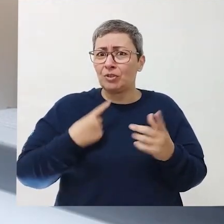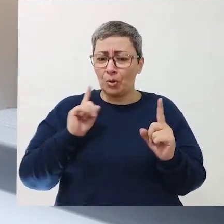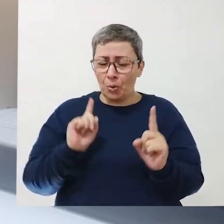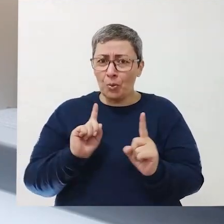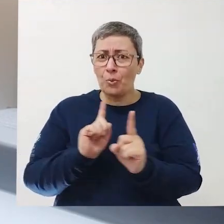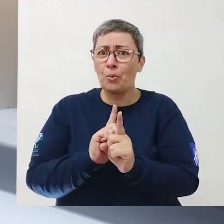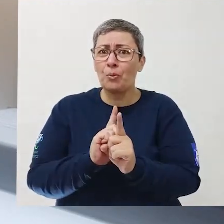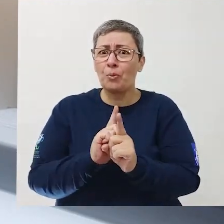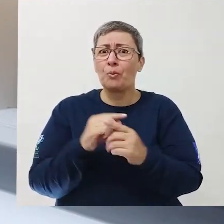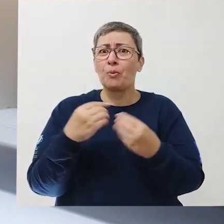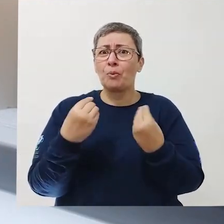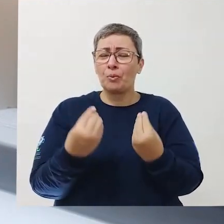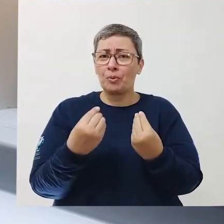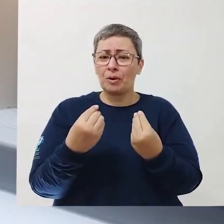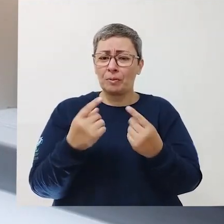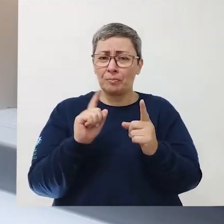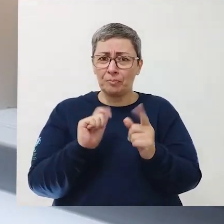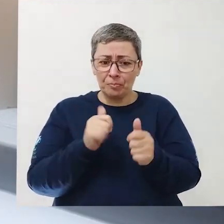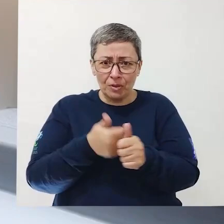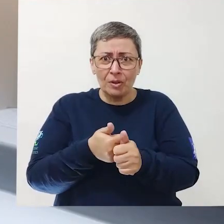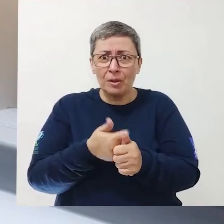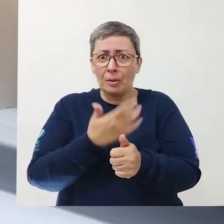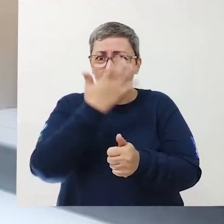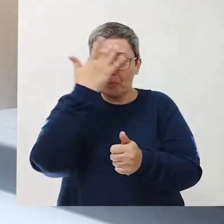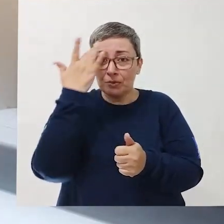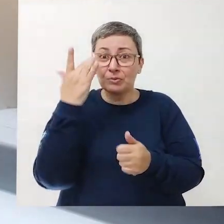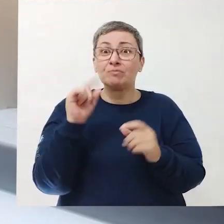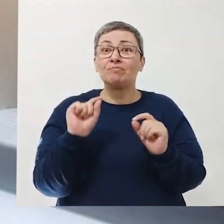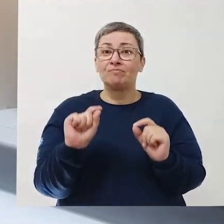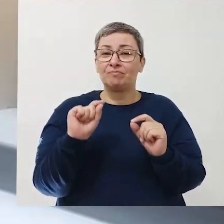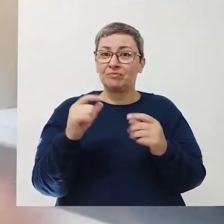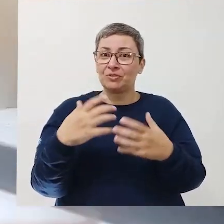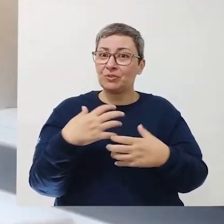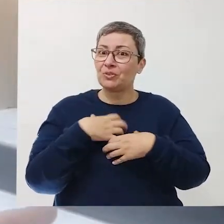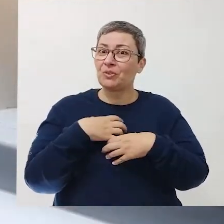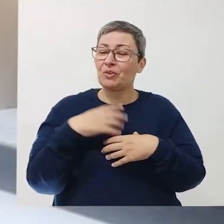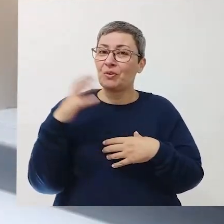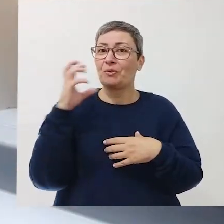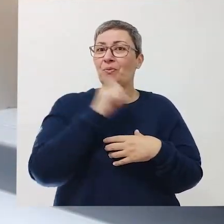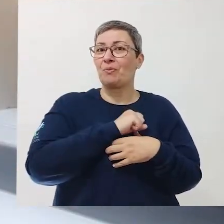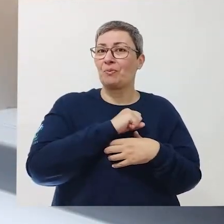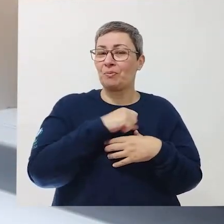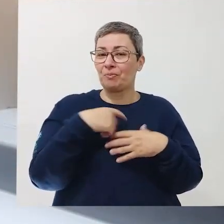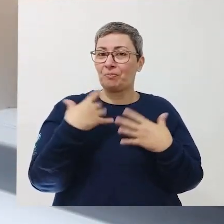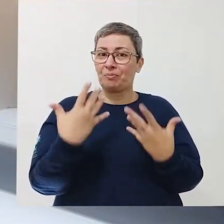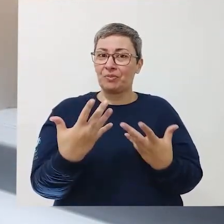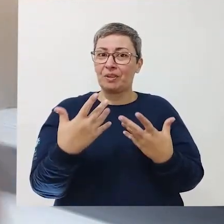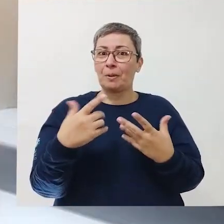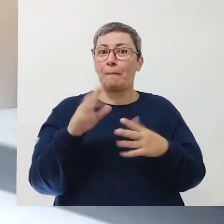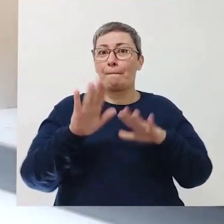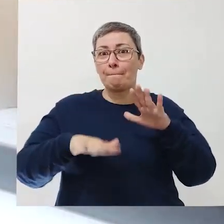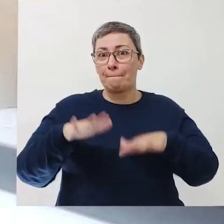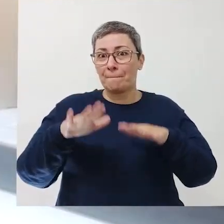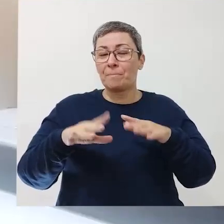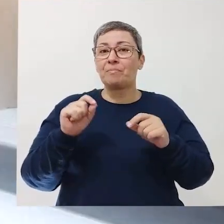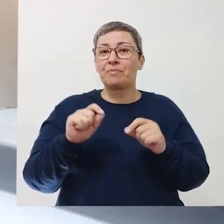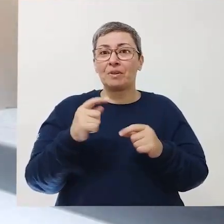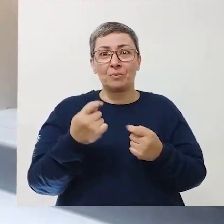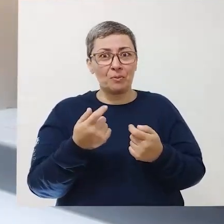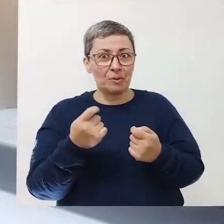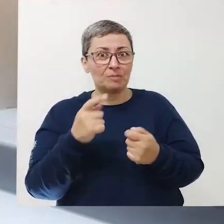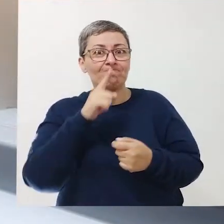modificar nossos costumes e hábitos, né? Então, o que aconteceu que não temos mais tempo?